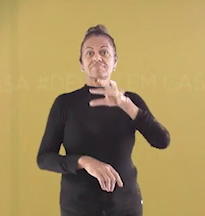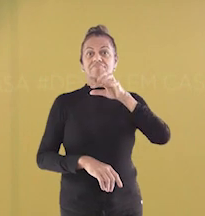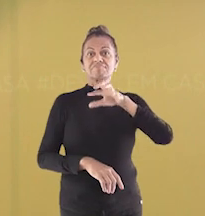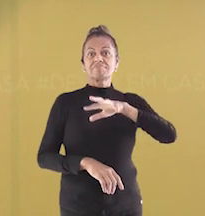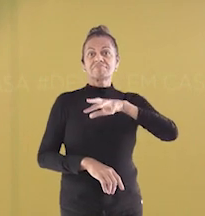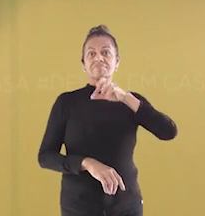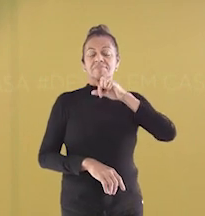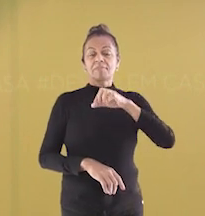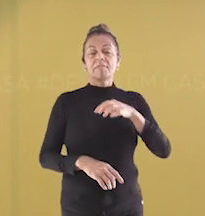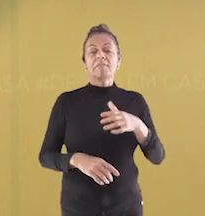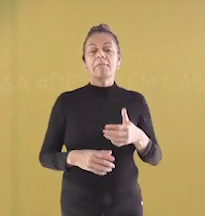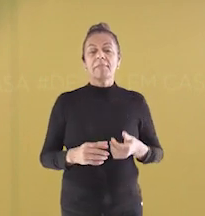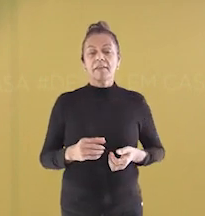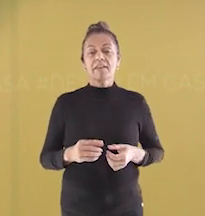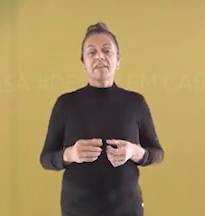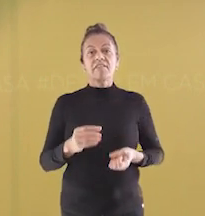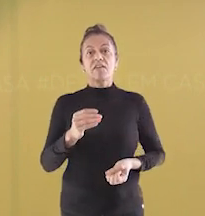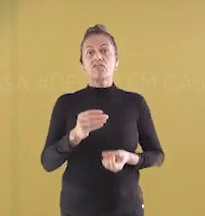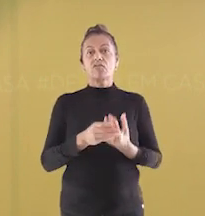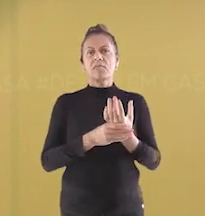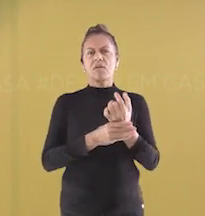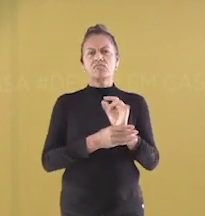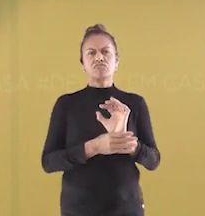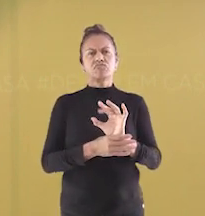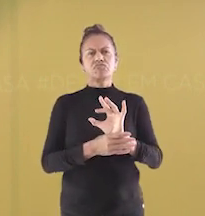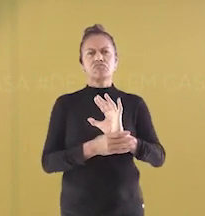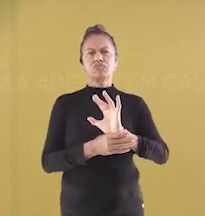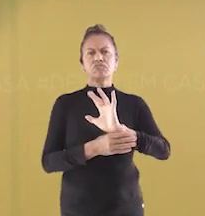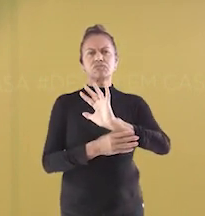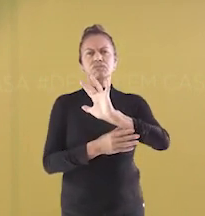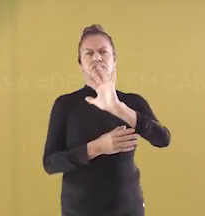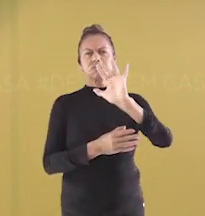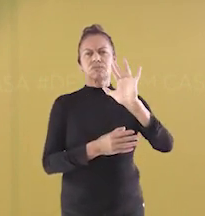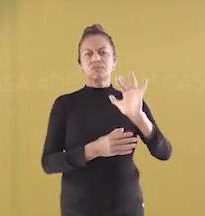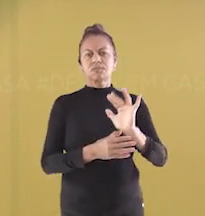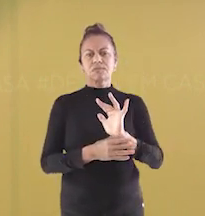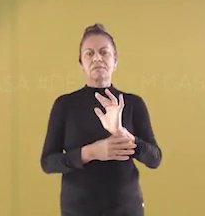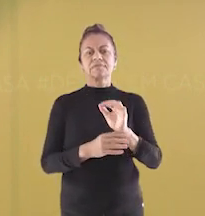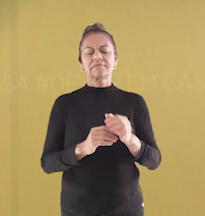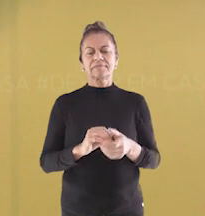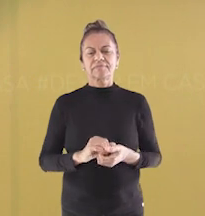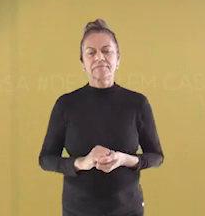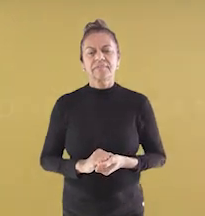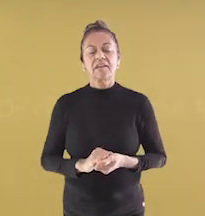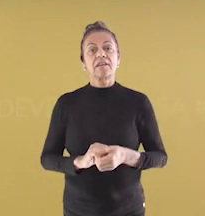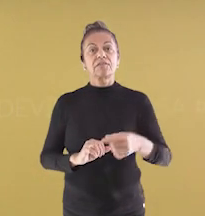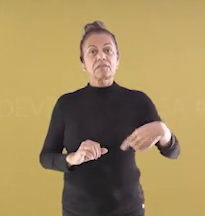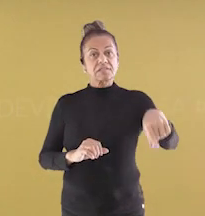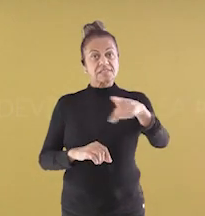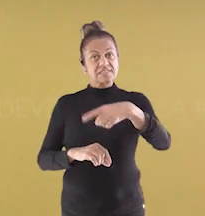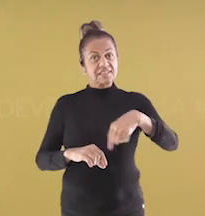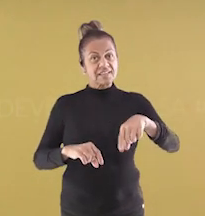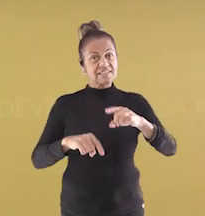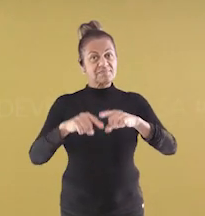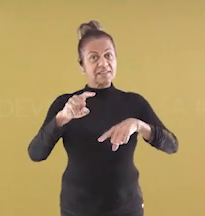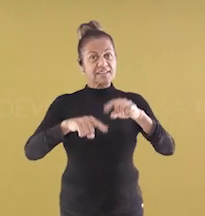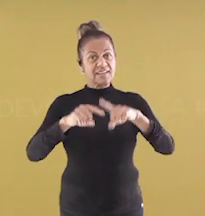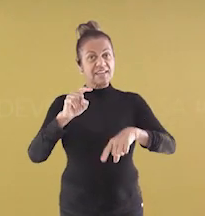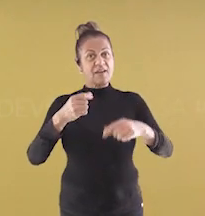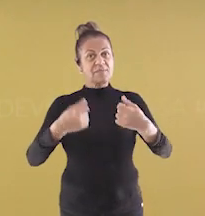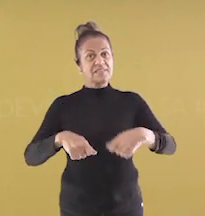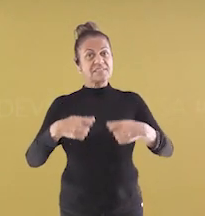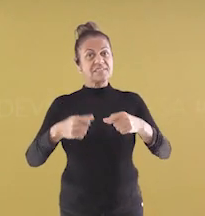respiração. Aqui ele vai se formar rapidamente, formando uma fumaça. Para fazer o vulcão em